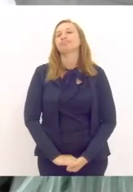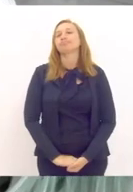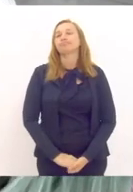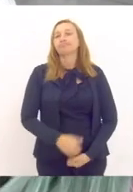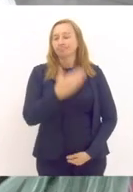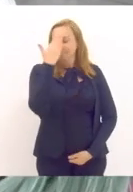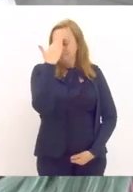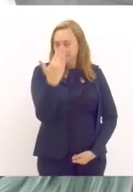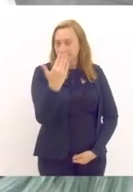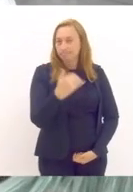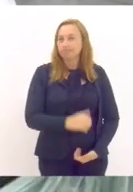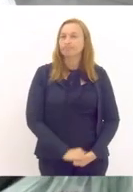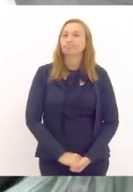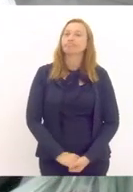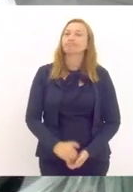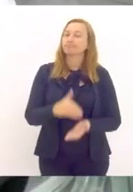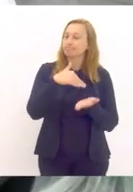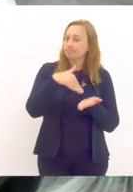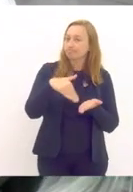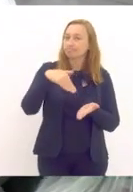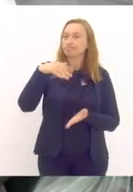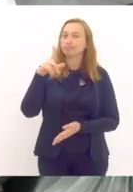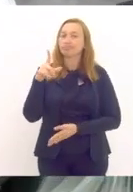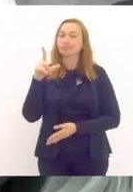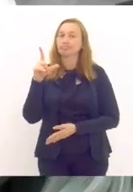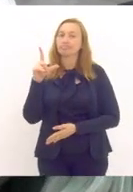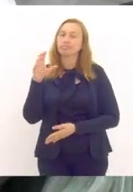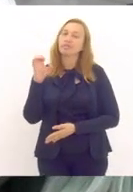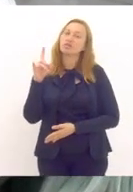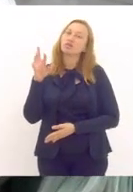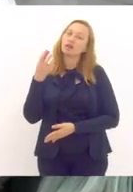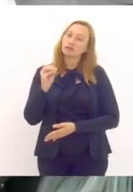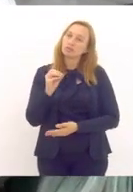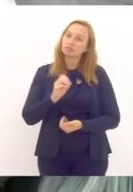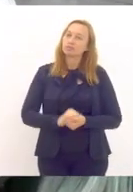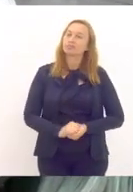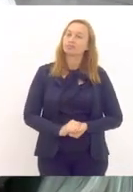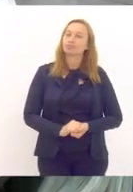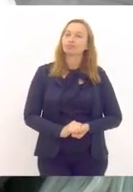Obrigado, secretário Leonardo. Eu vou,